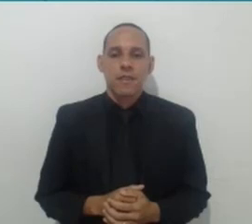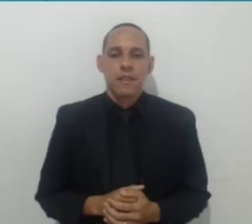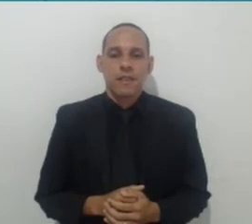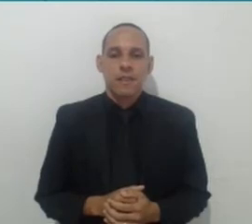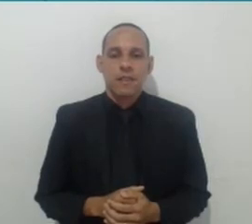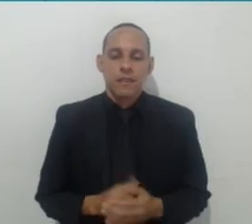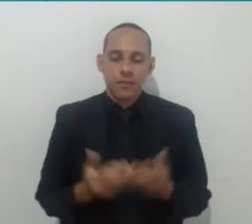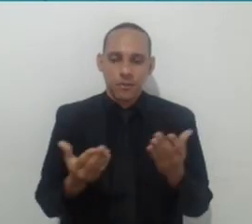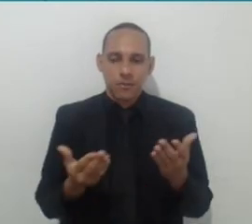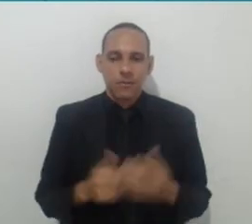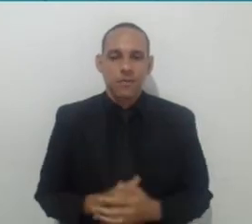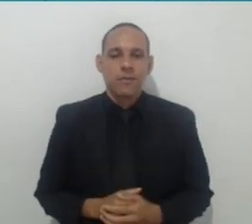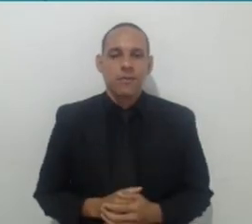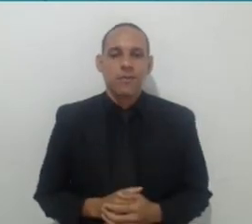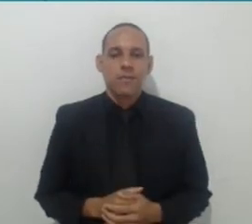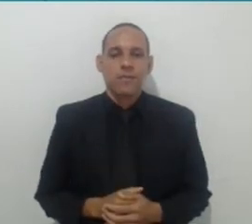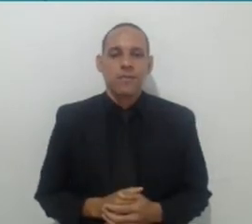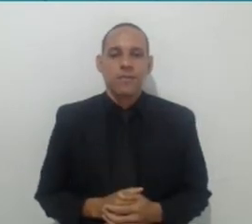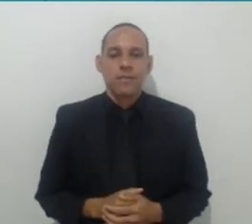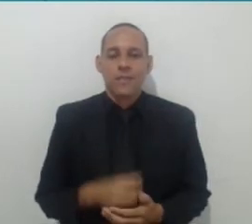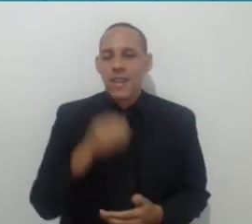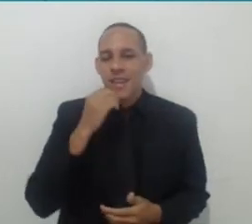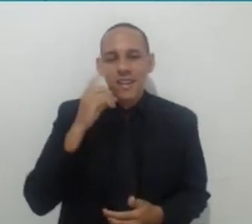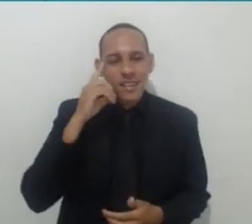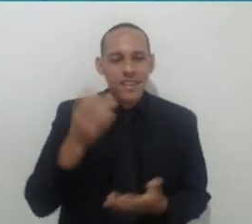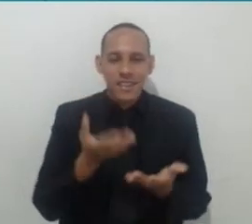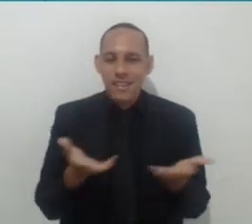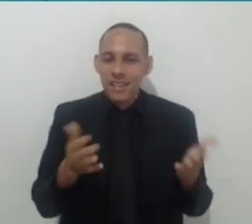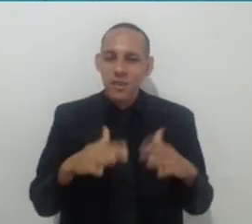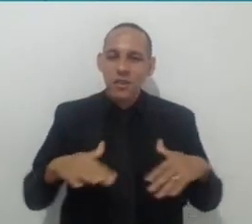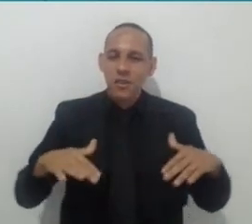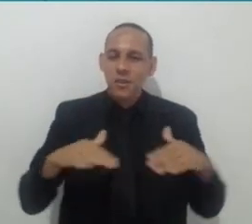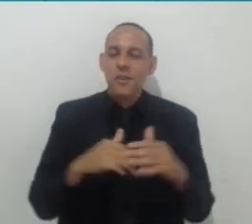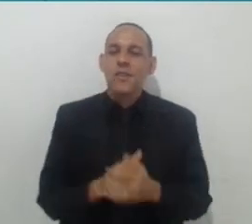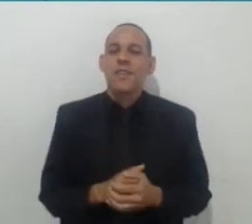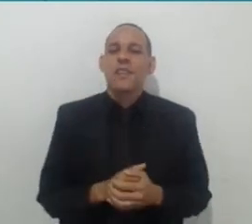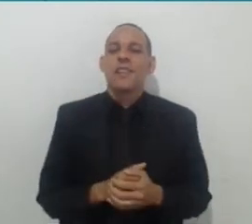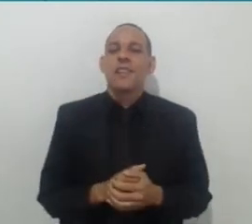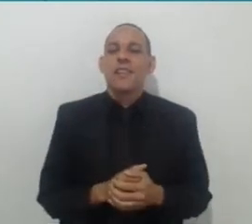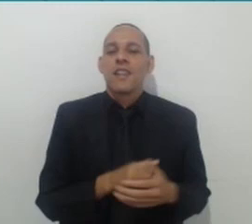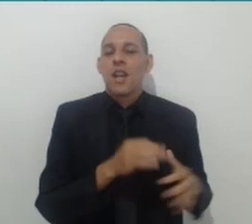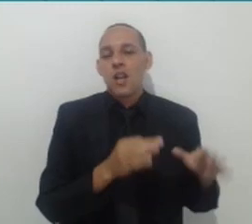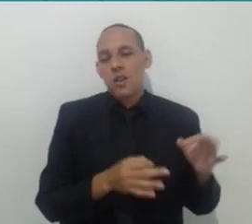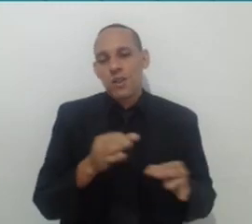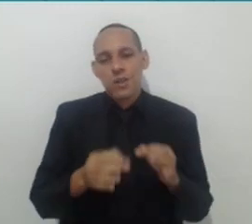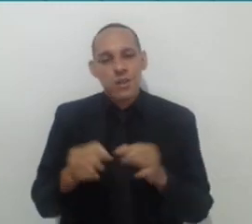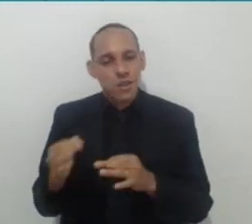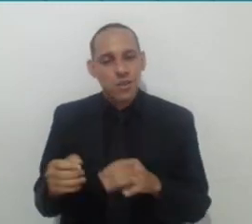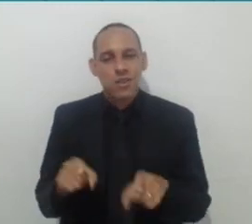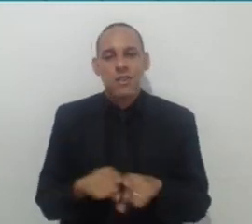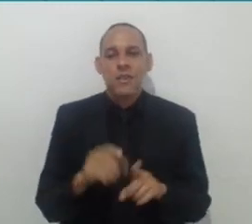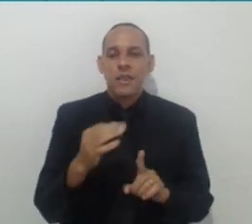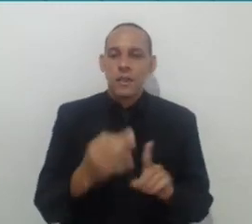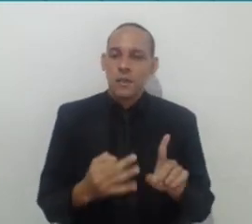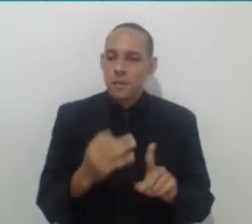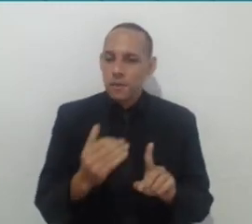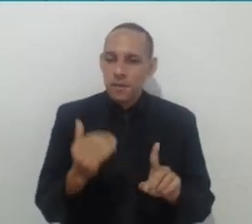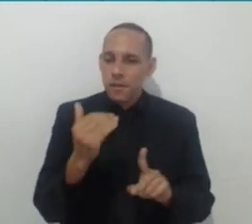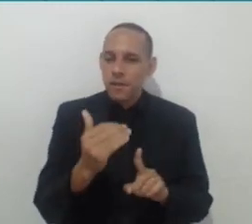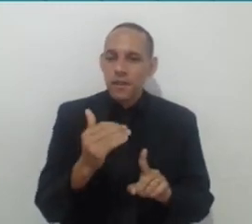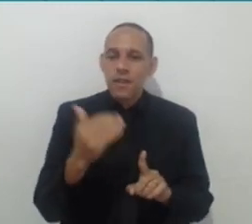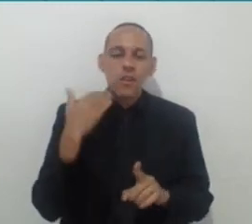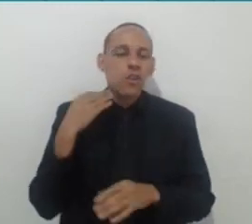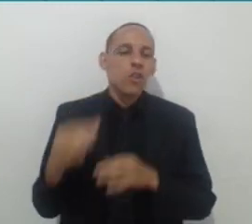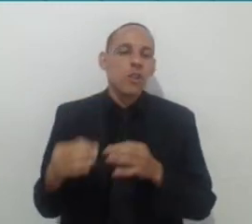não. É, bom dia a todos, inclusive julgadores, desembargadores e juízes convocados.